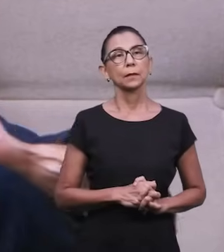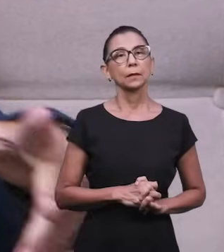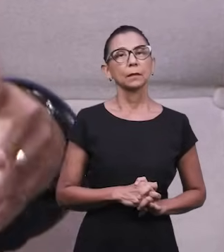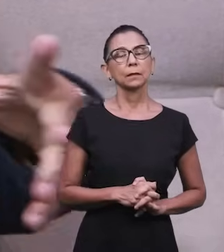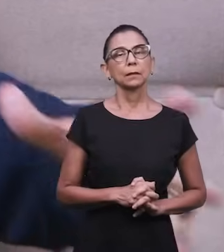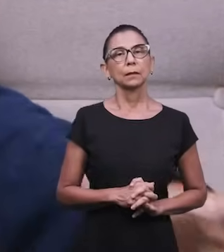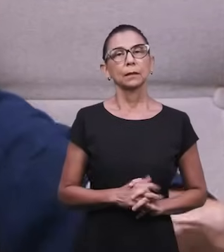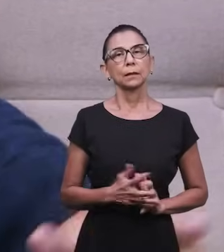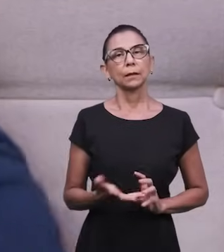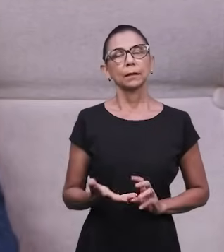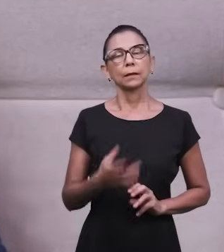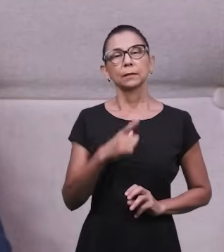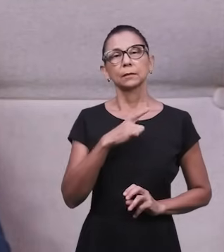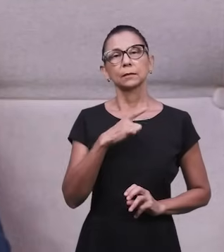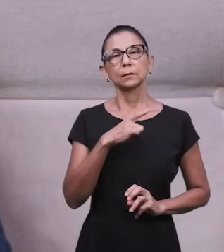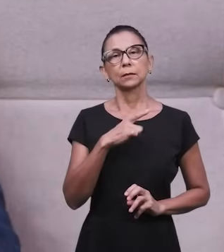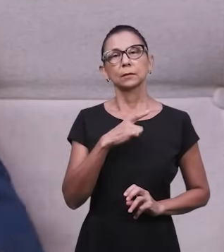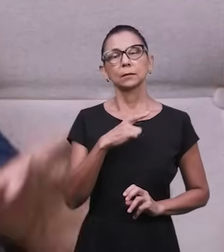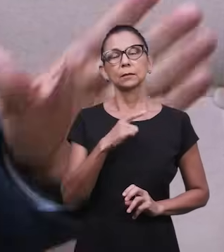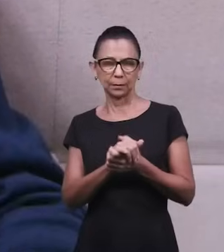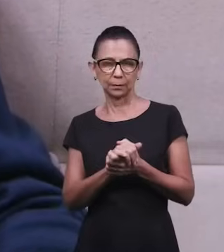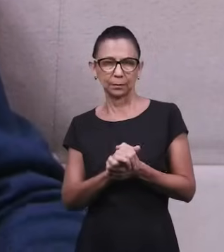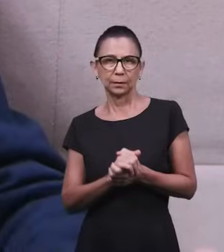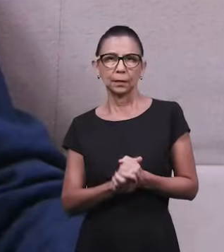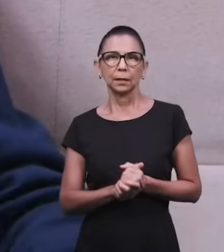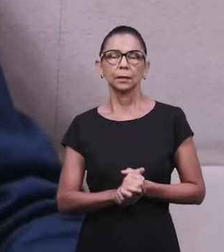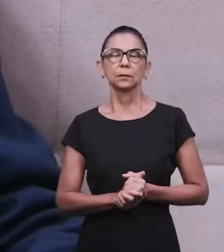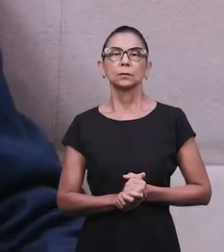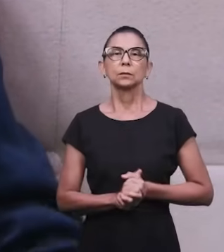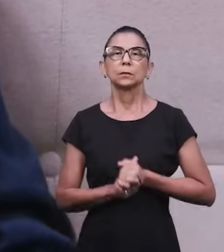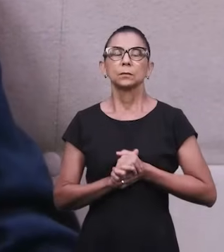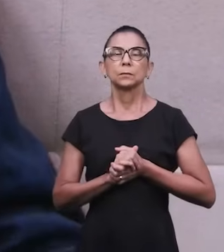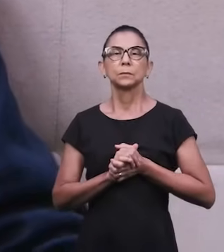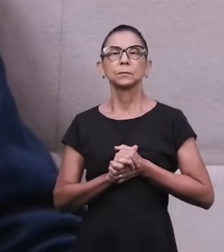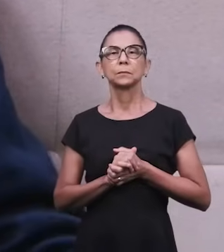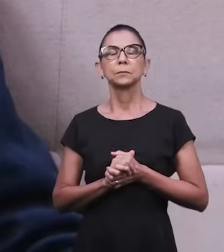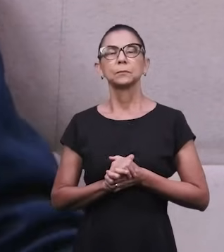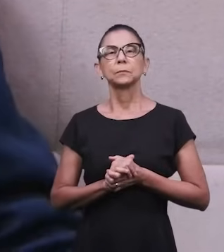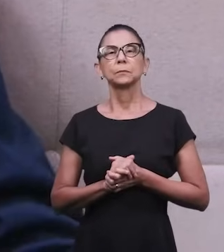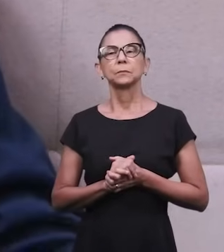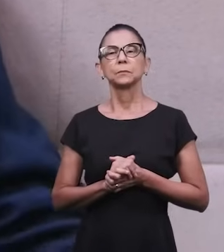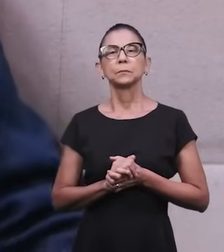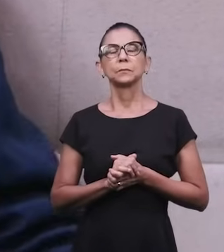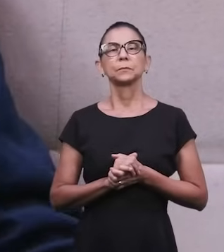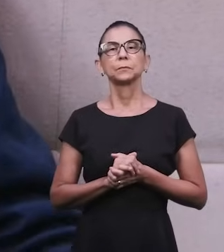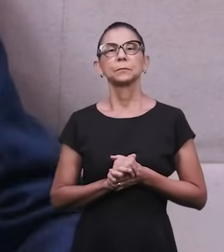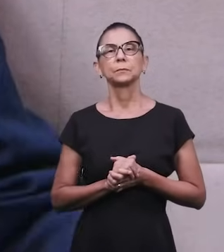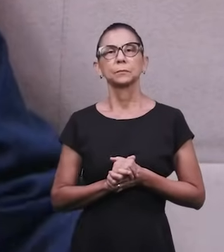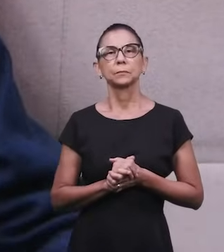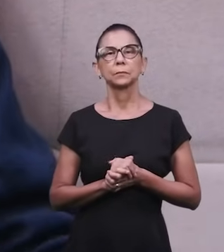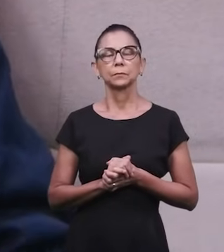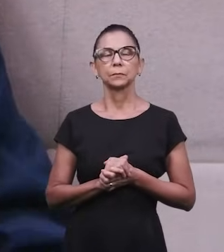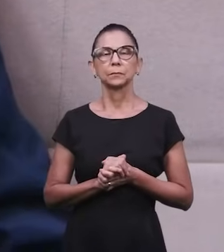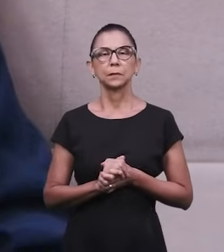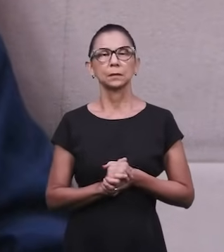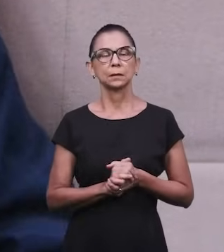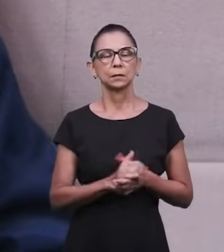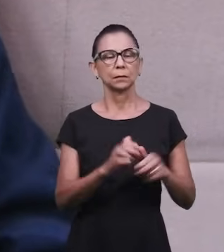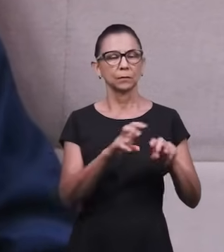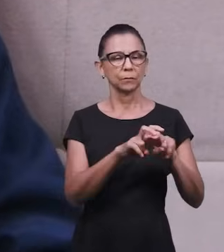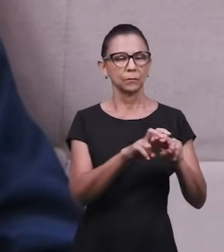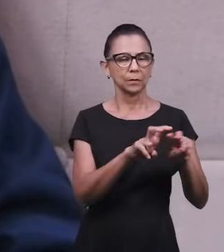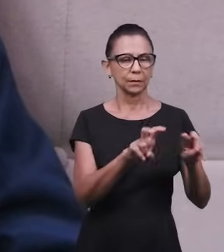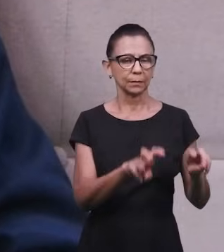por coincidência, foi um convidado meu, eu fui dar uma assistência a ele, ele estava com os